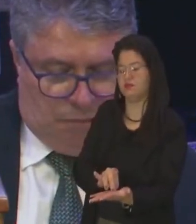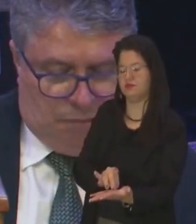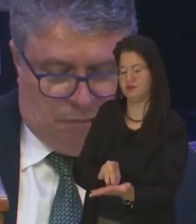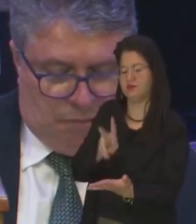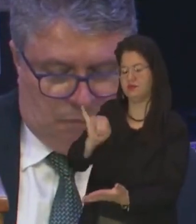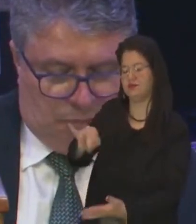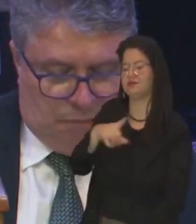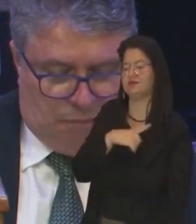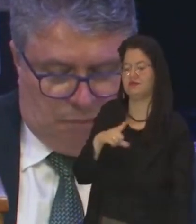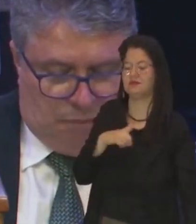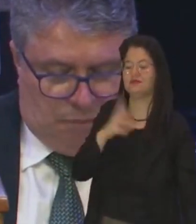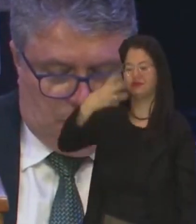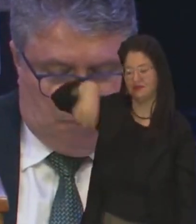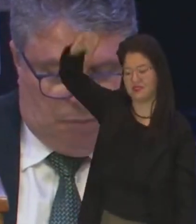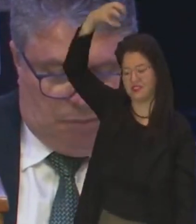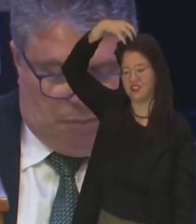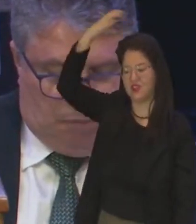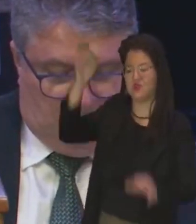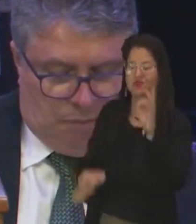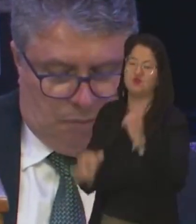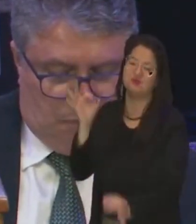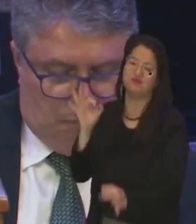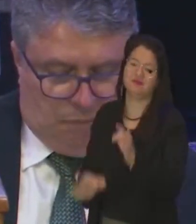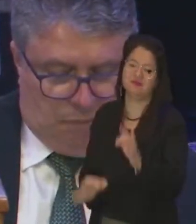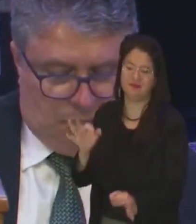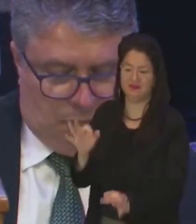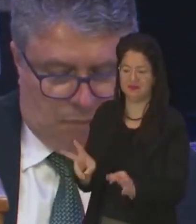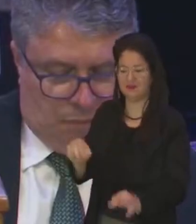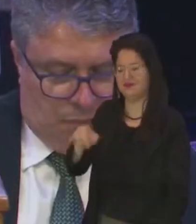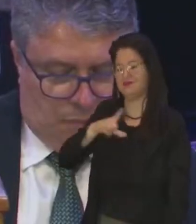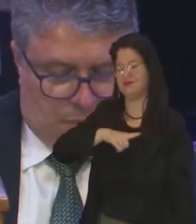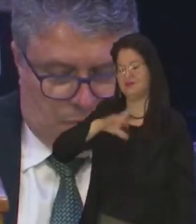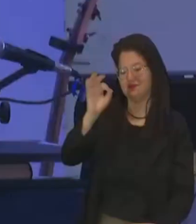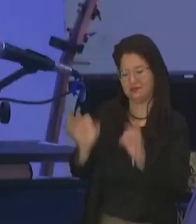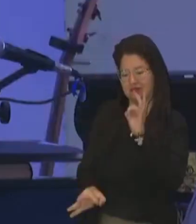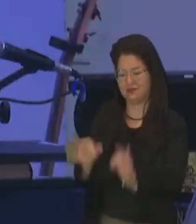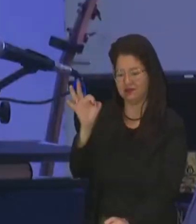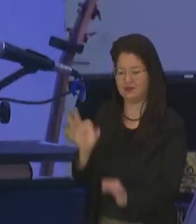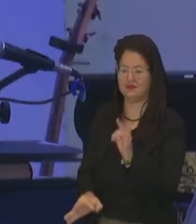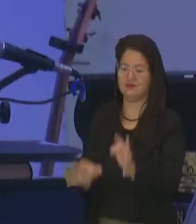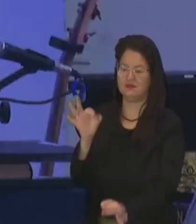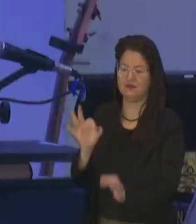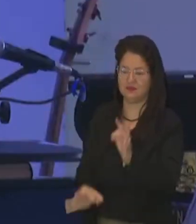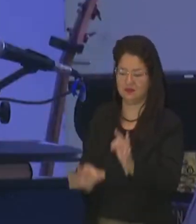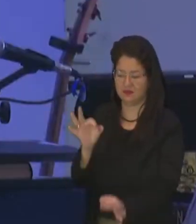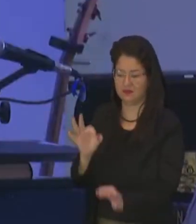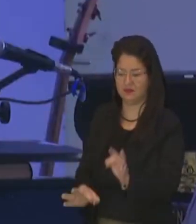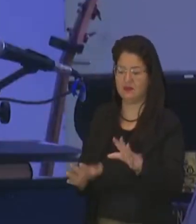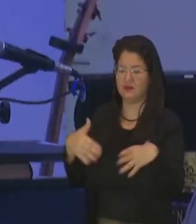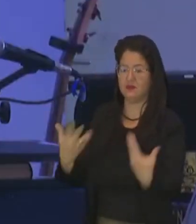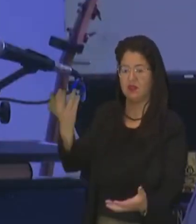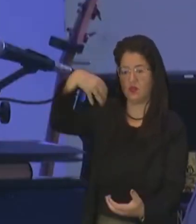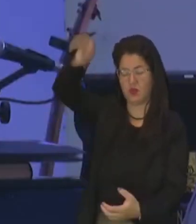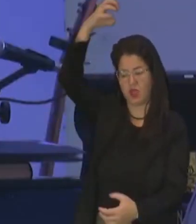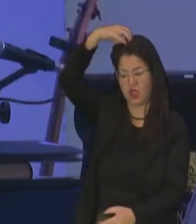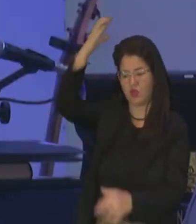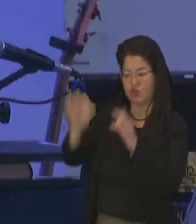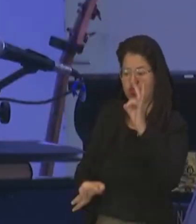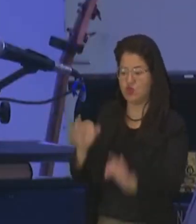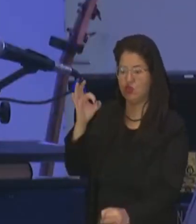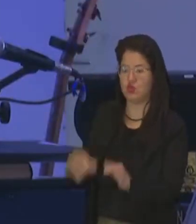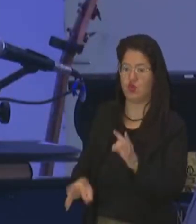finalmente um rei justo. Teremos sim justiça, e esse rei justo